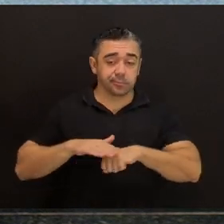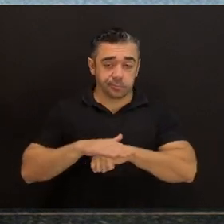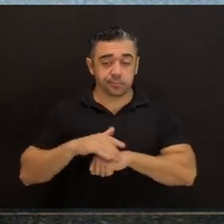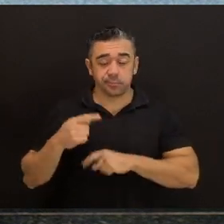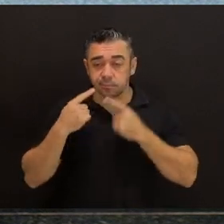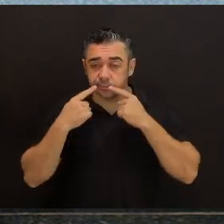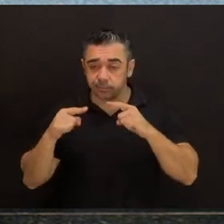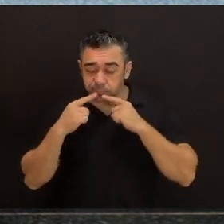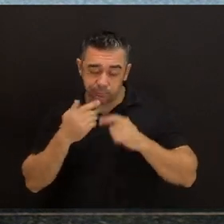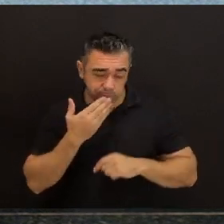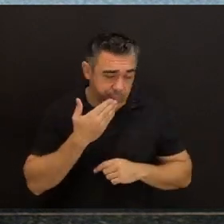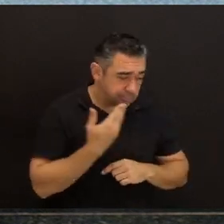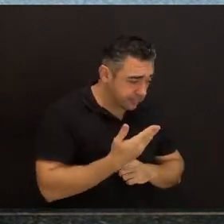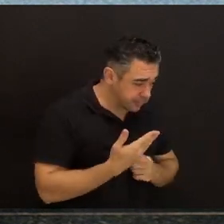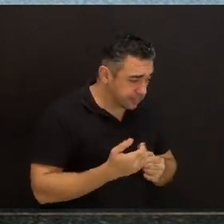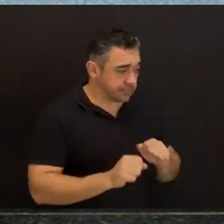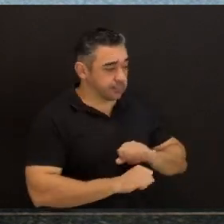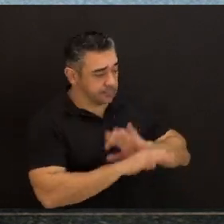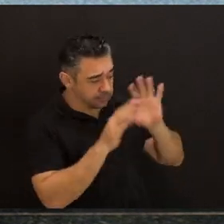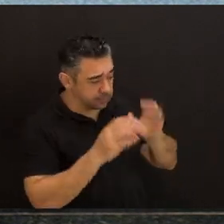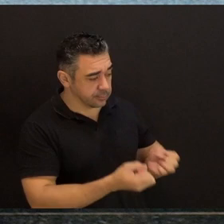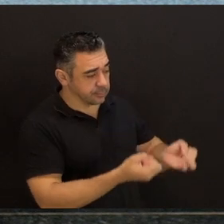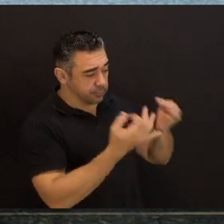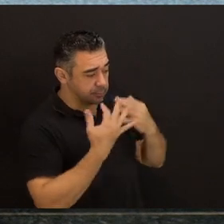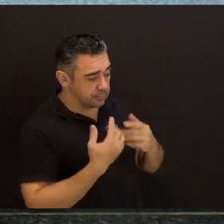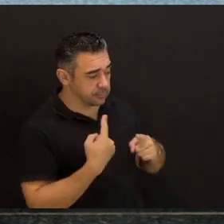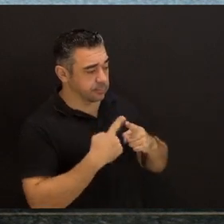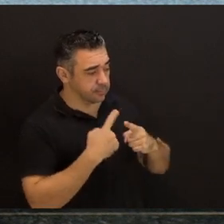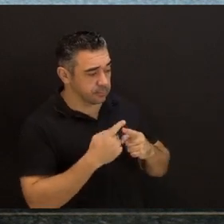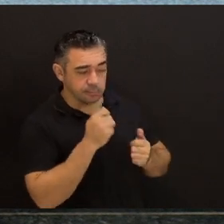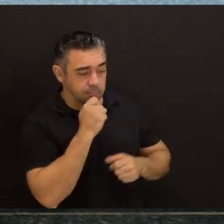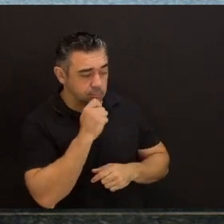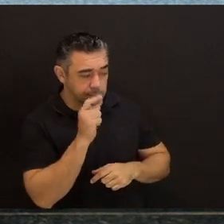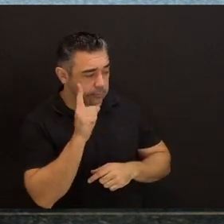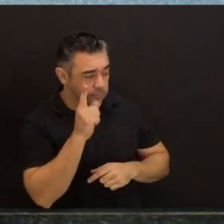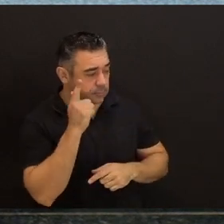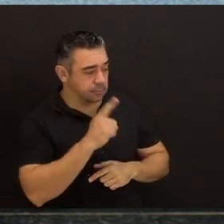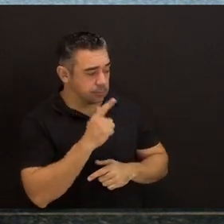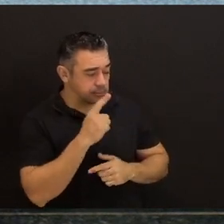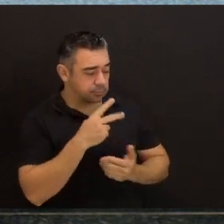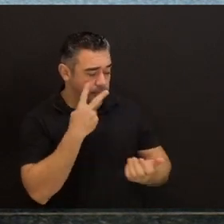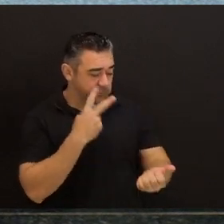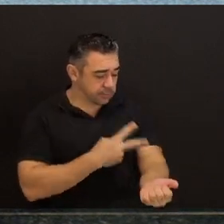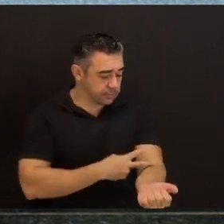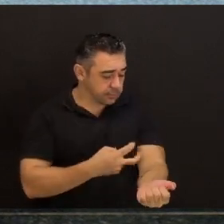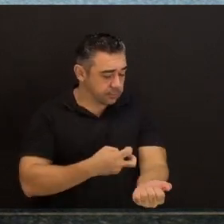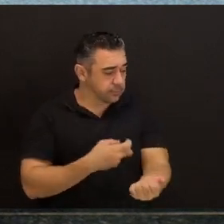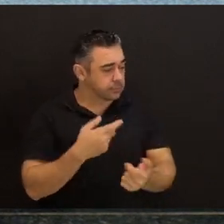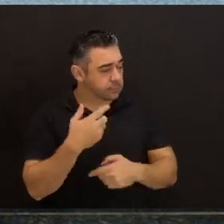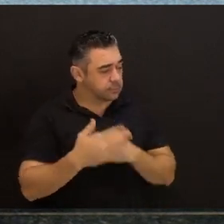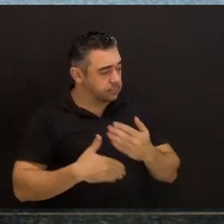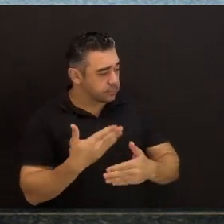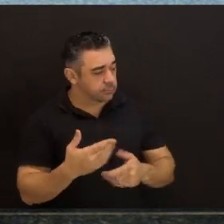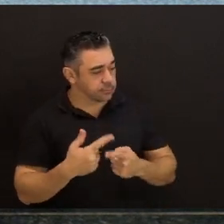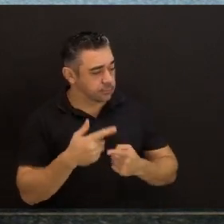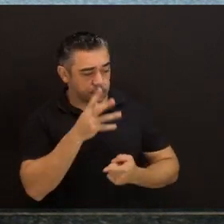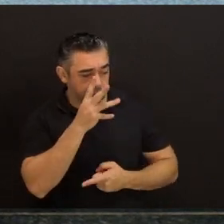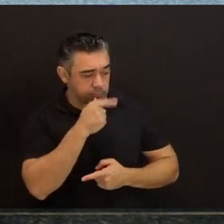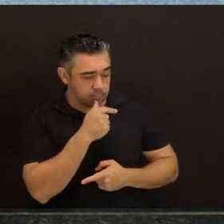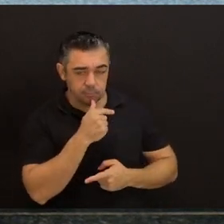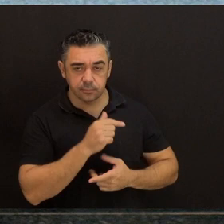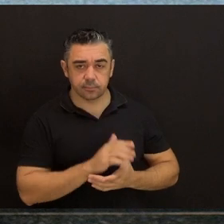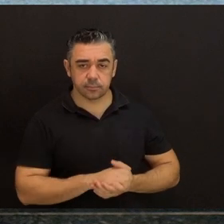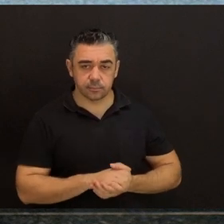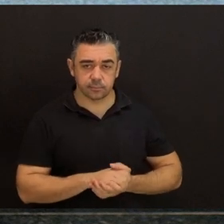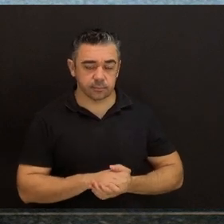Olha esclarecimentos porque que tá dessa forma Por que que os exames não estão saindo né porque que está sendo demorado Porque que a pessoa vai